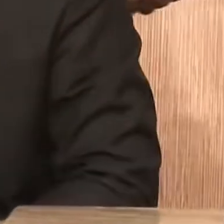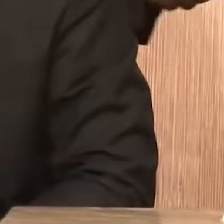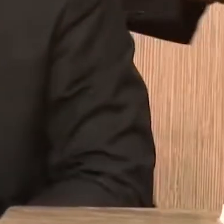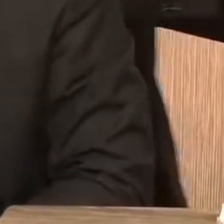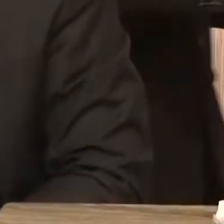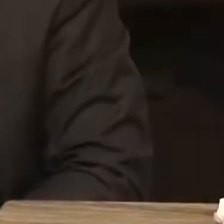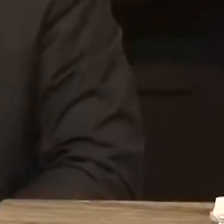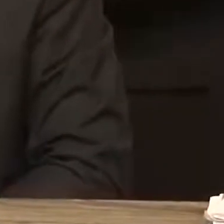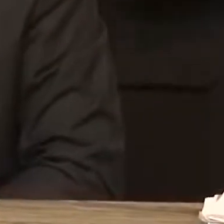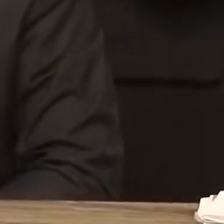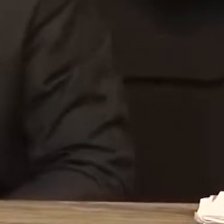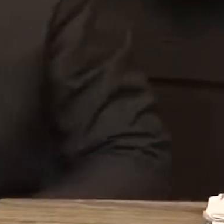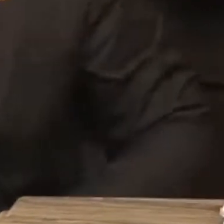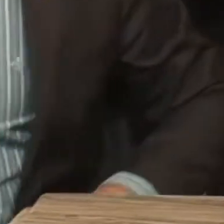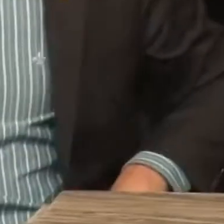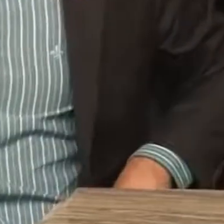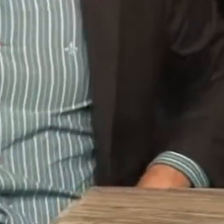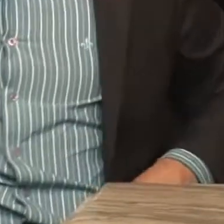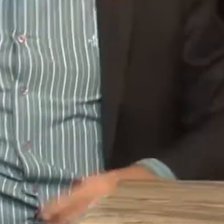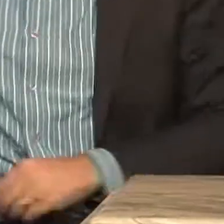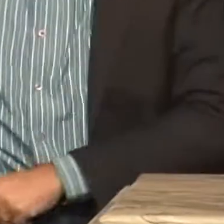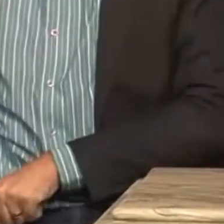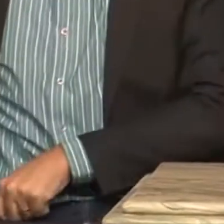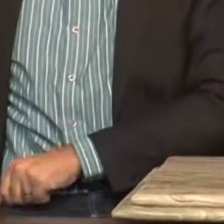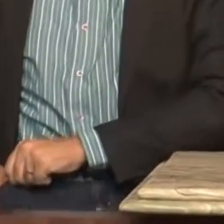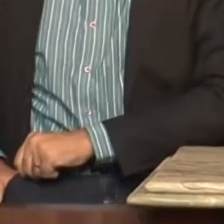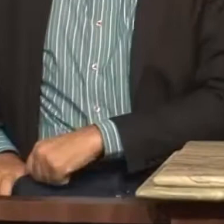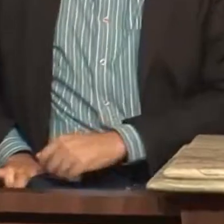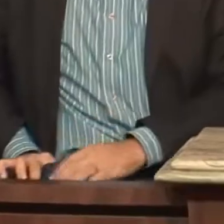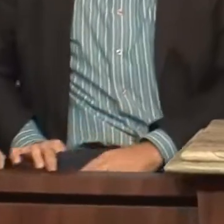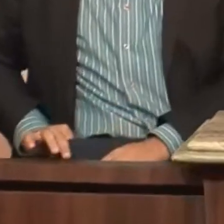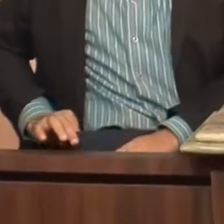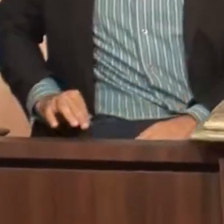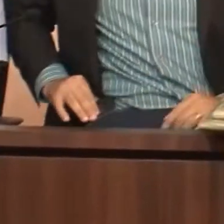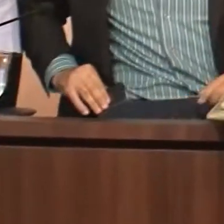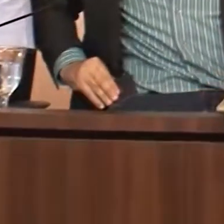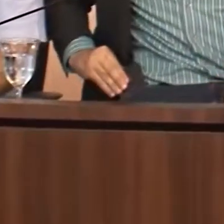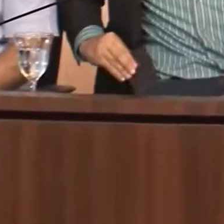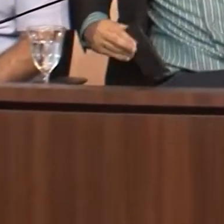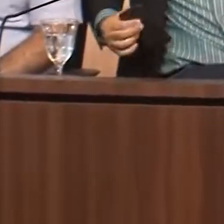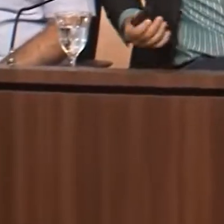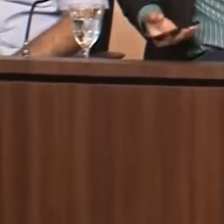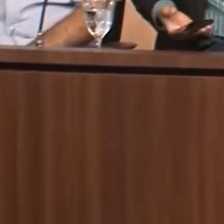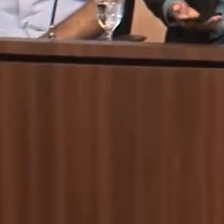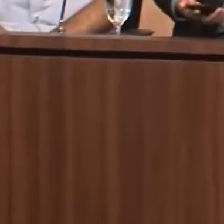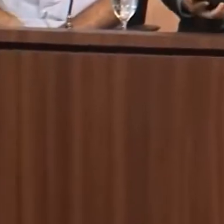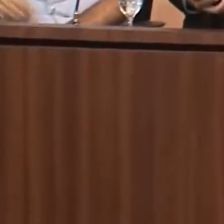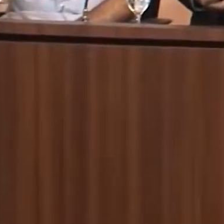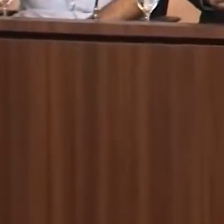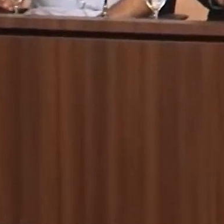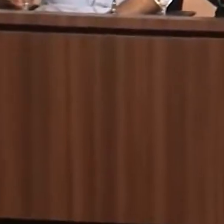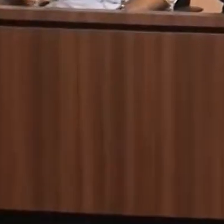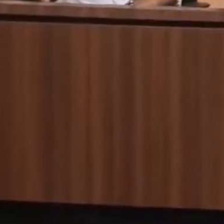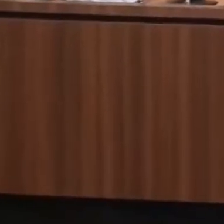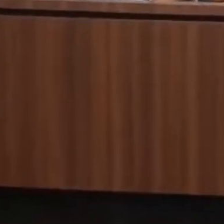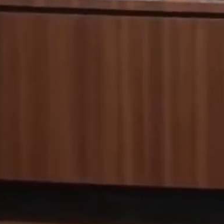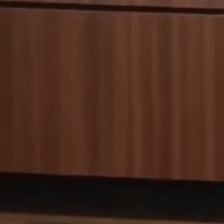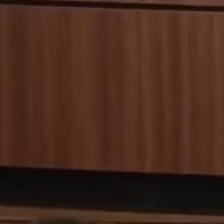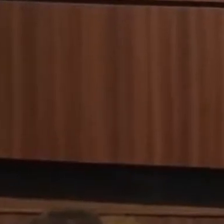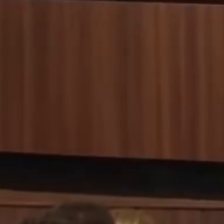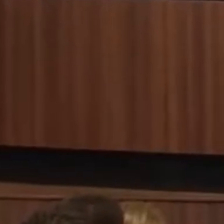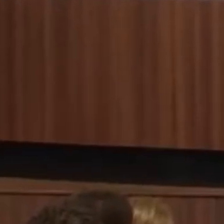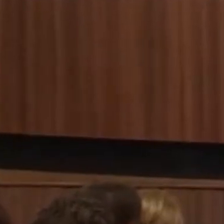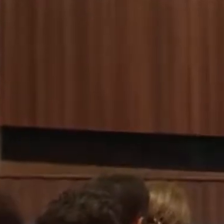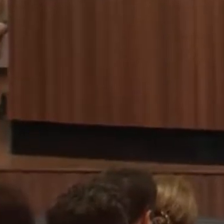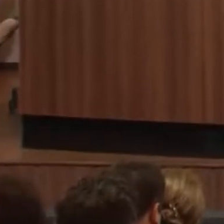presidida pelo vereador Ézio Feitosa, do PPL, que preside a comissão especial que trata do projeto do Código da Cidade. Participaram da